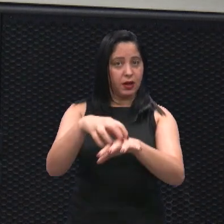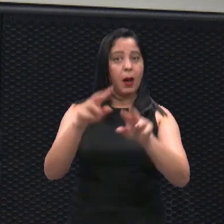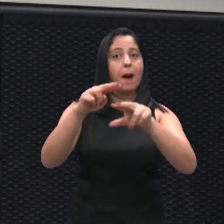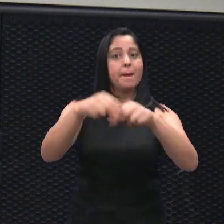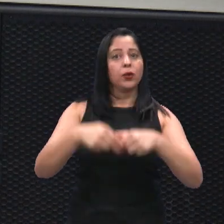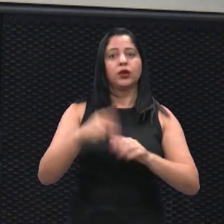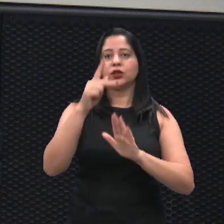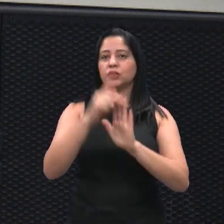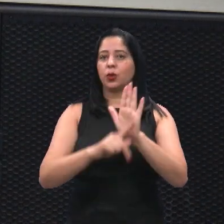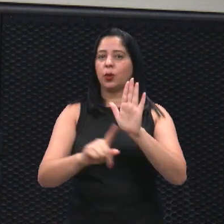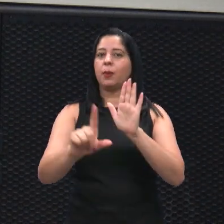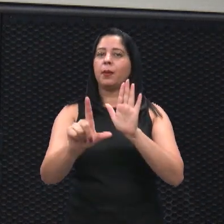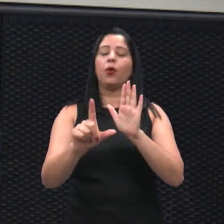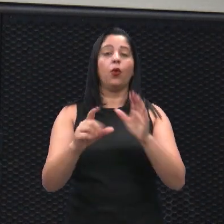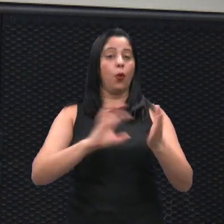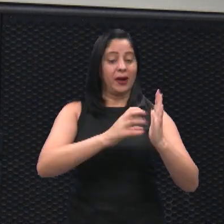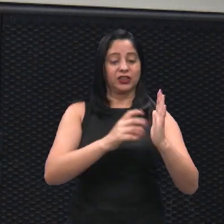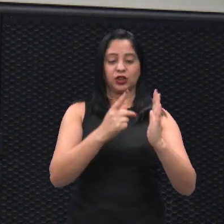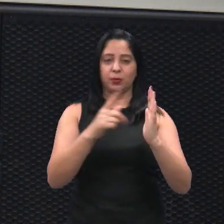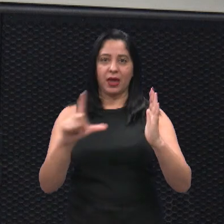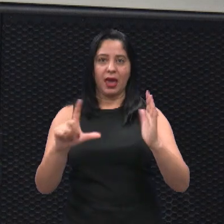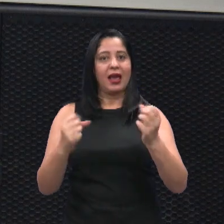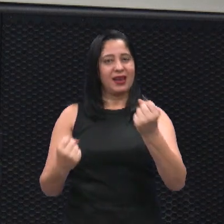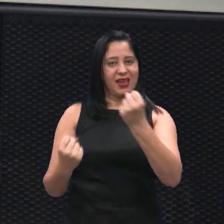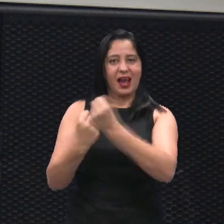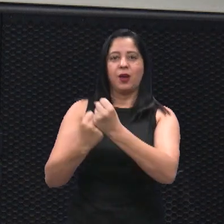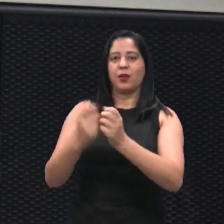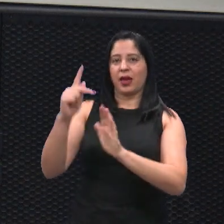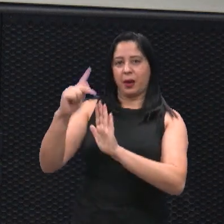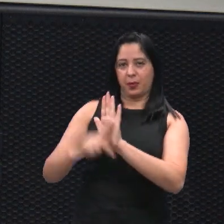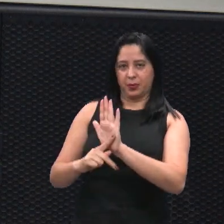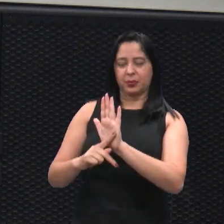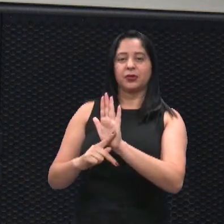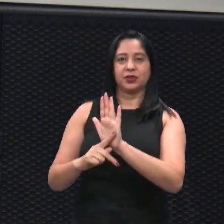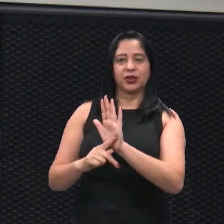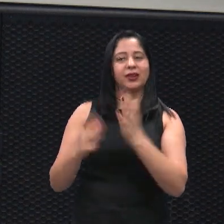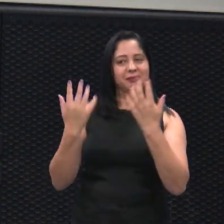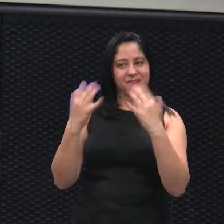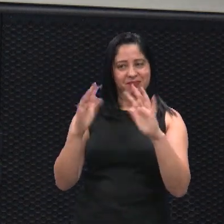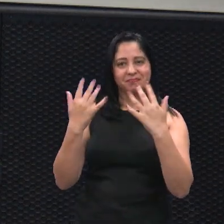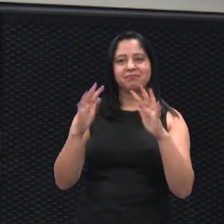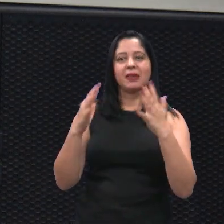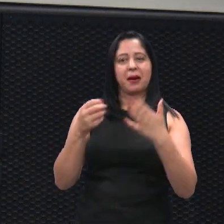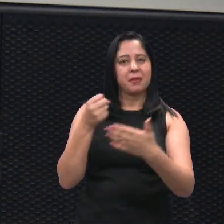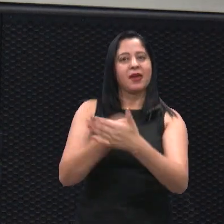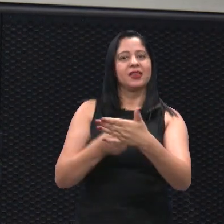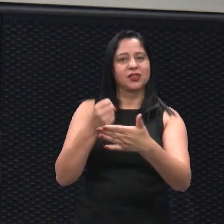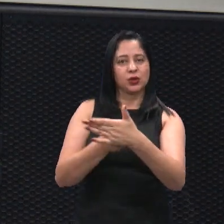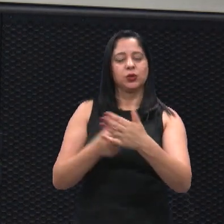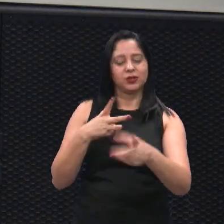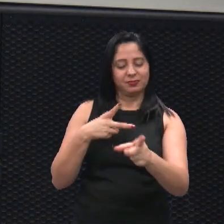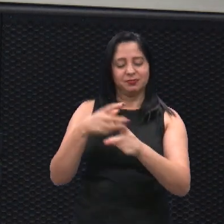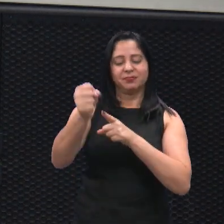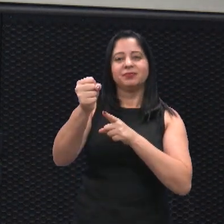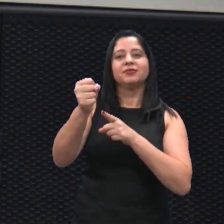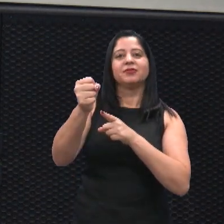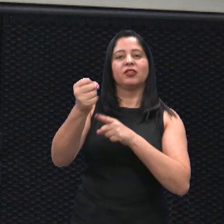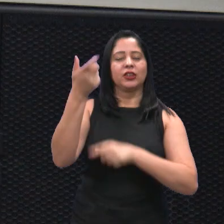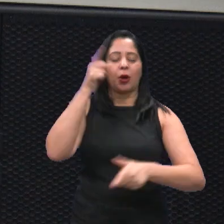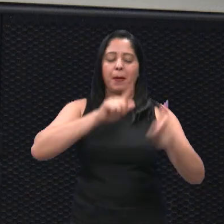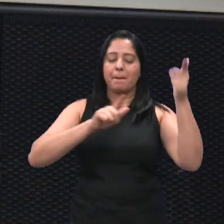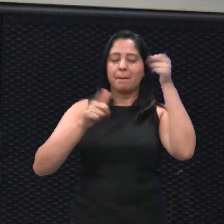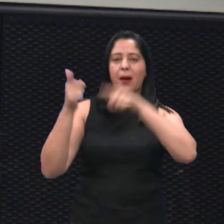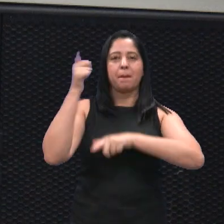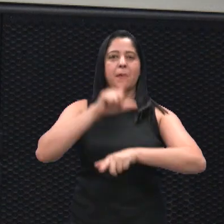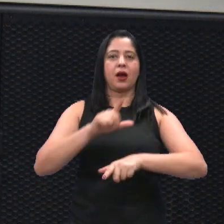apoiou o projeto em deferência ao nosso vereador Lino Bispo. Então, parabéns por sua luta e por essa vitória, essa conquista, que também tem a